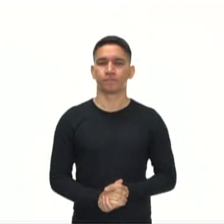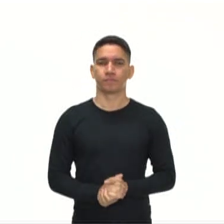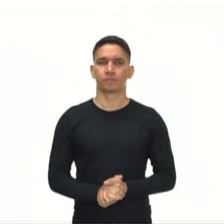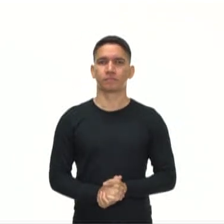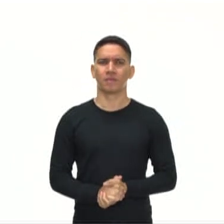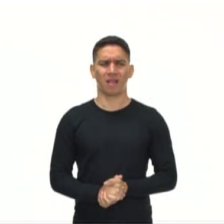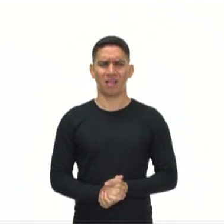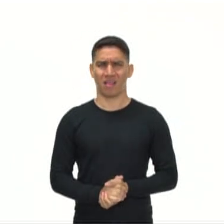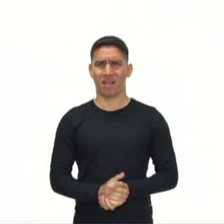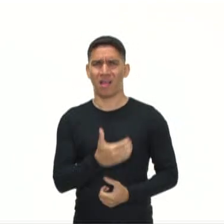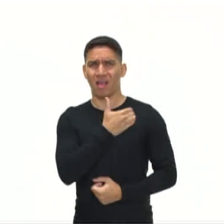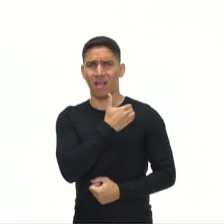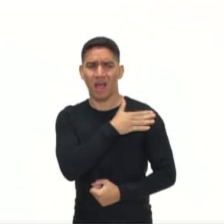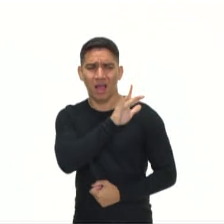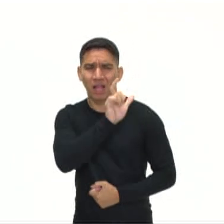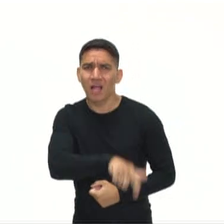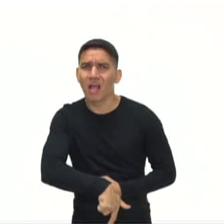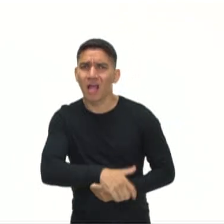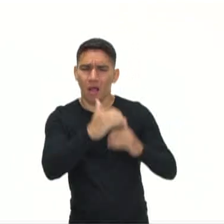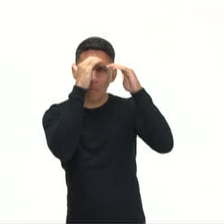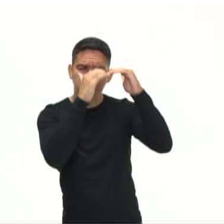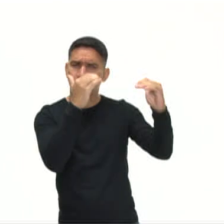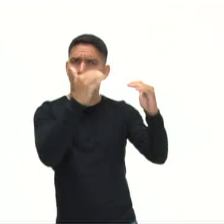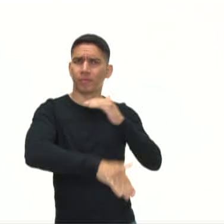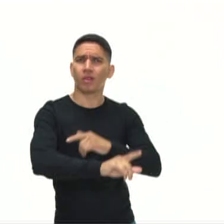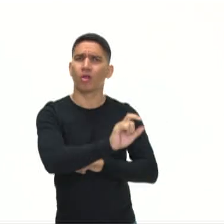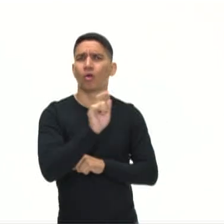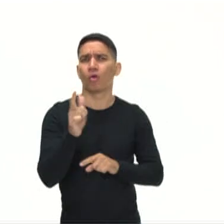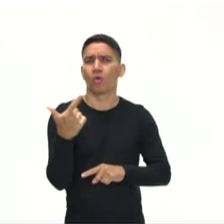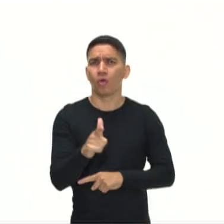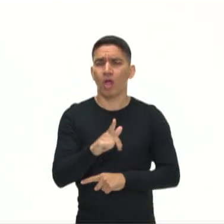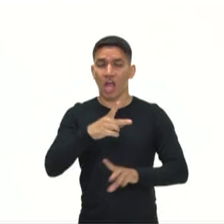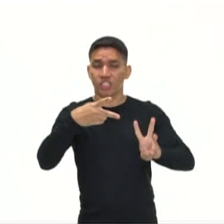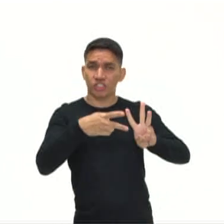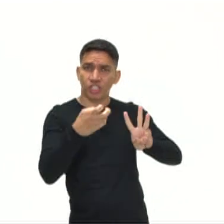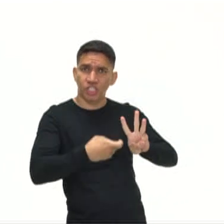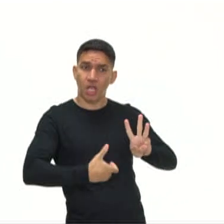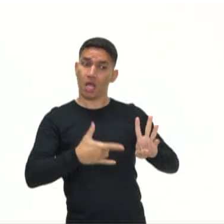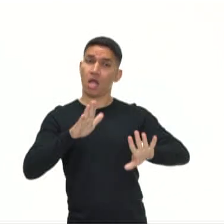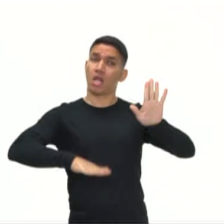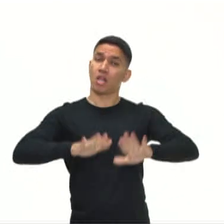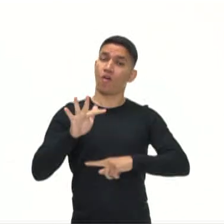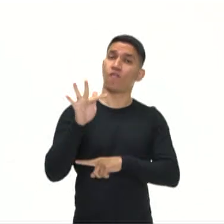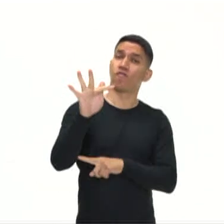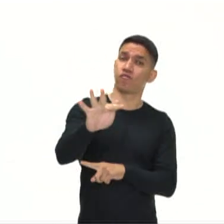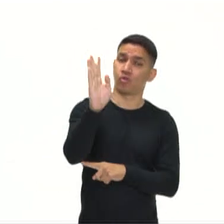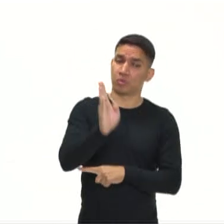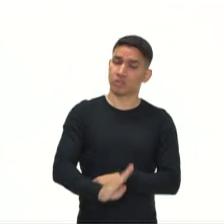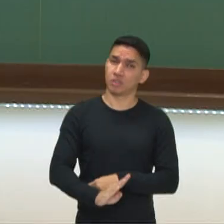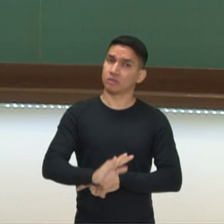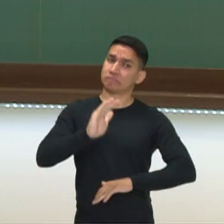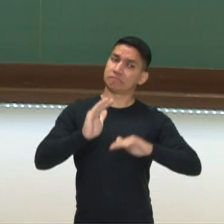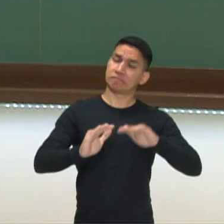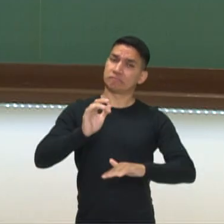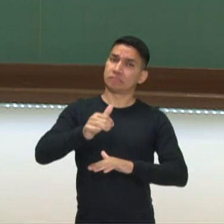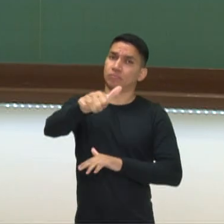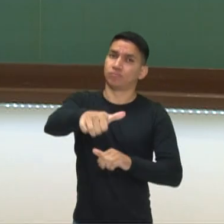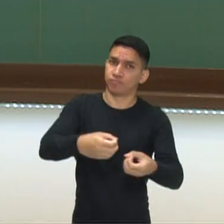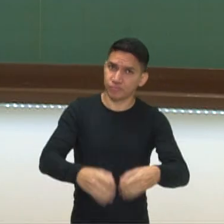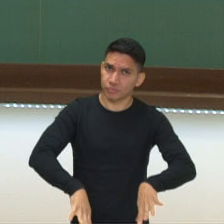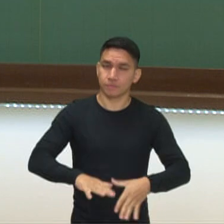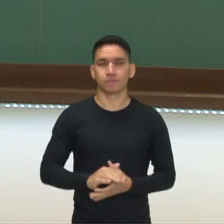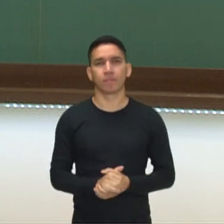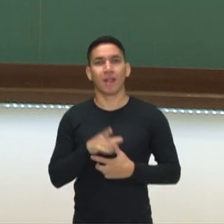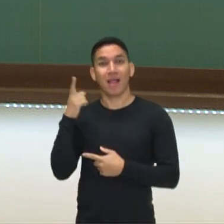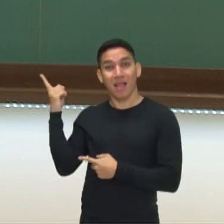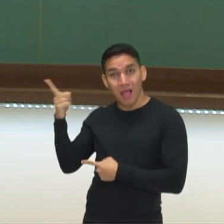aos indígenas, aos direitos indígenas ameaça o futuro do Brasil. Essa PL 490 é uma PL que